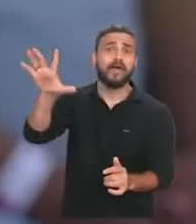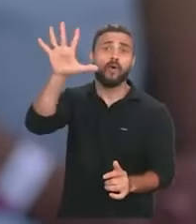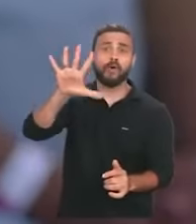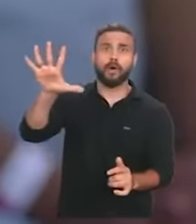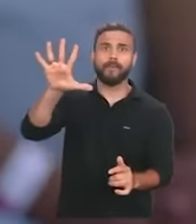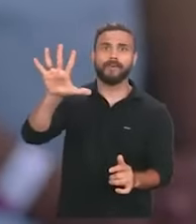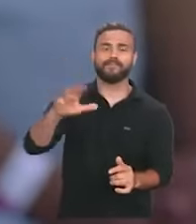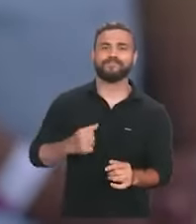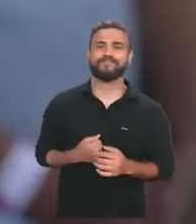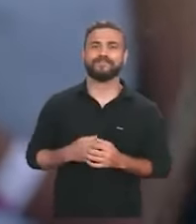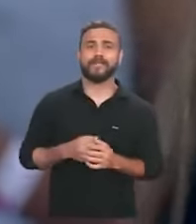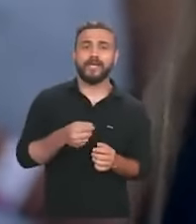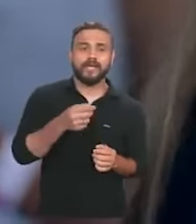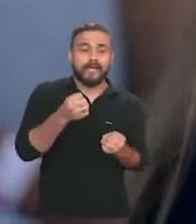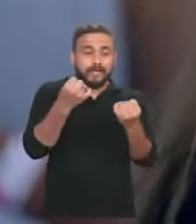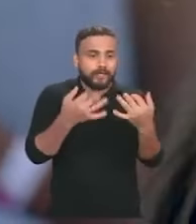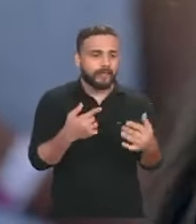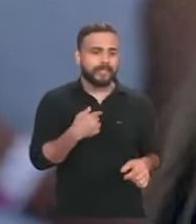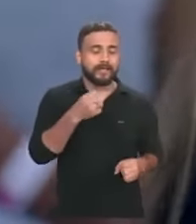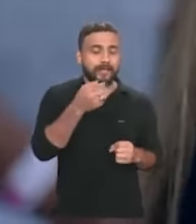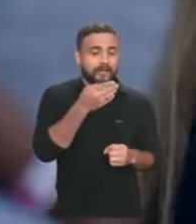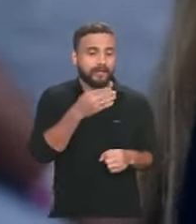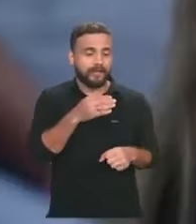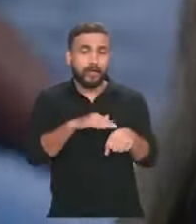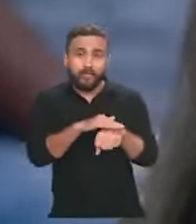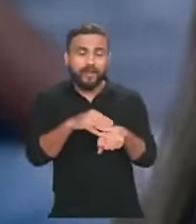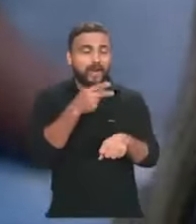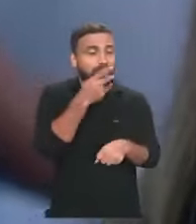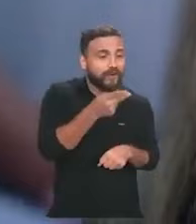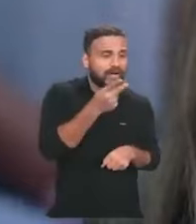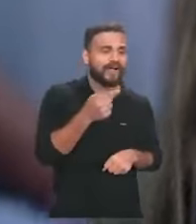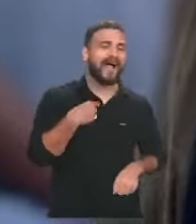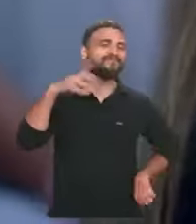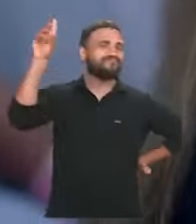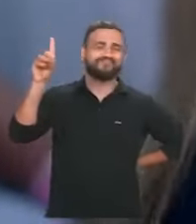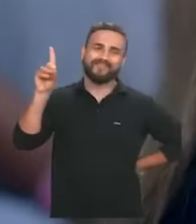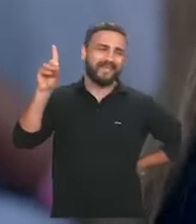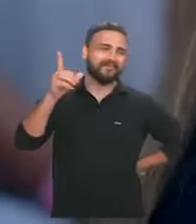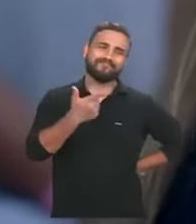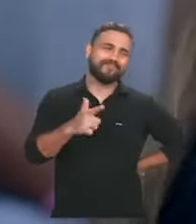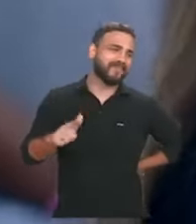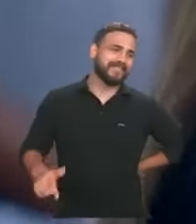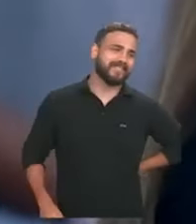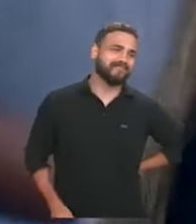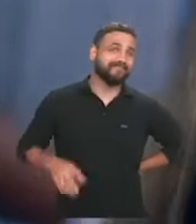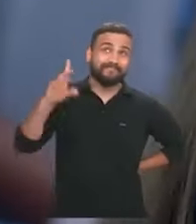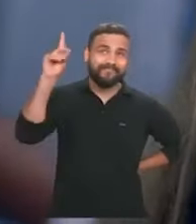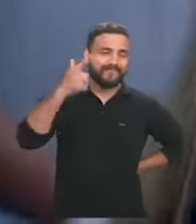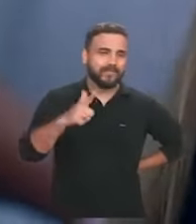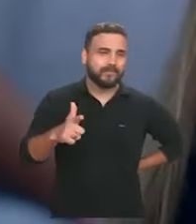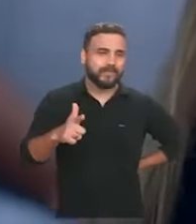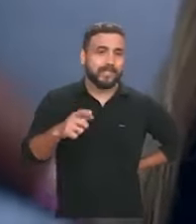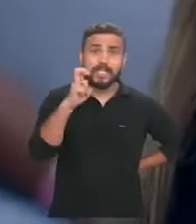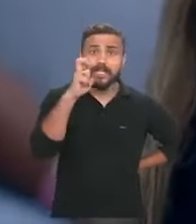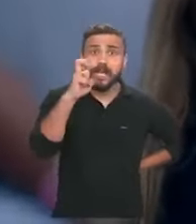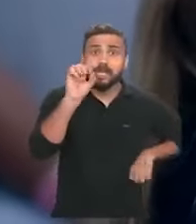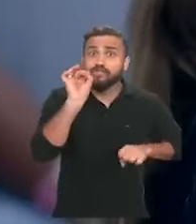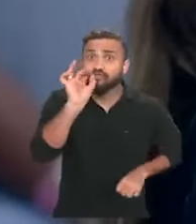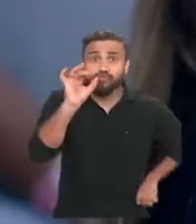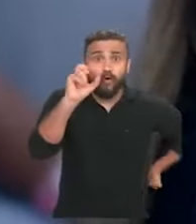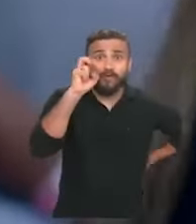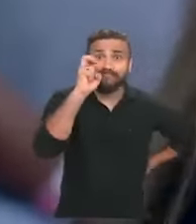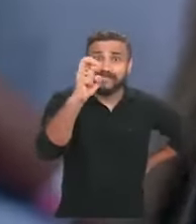você tem 5 anos tipo já crescem tirando completamente Deus da vida deles e a gente vê o resultado né